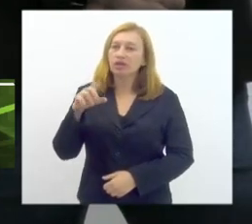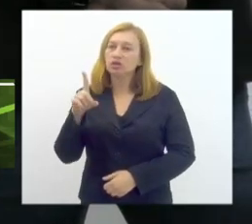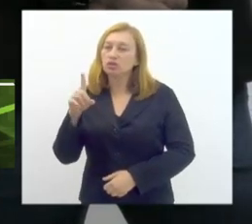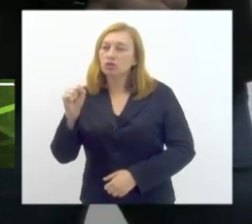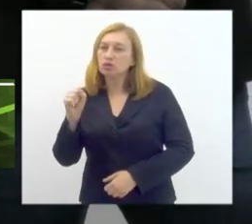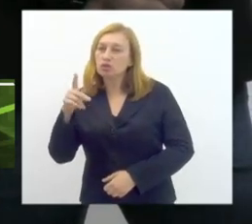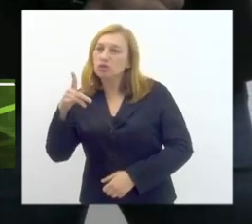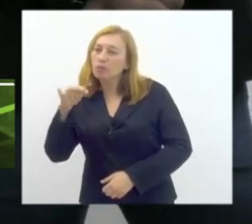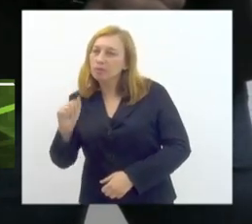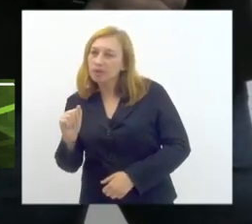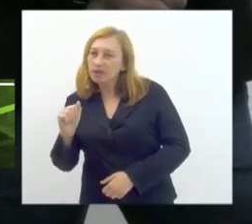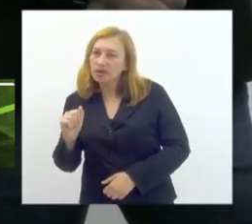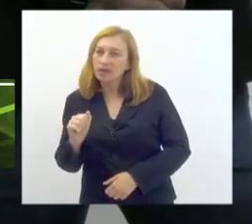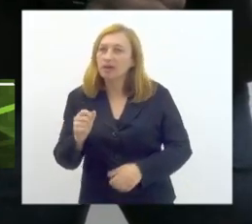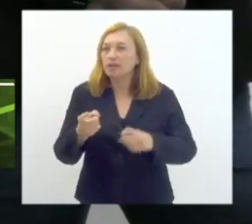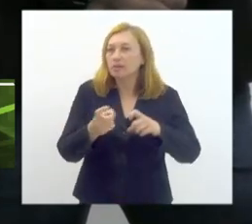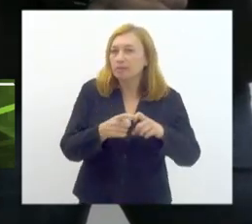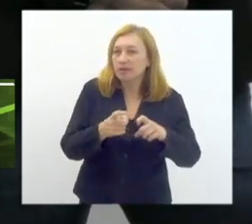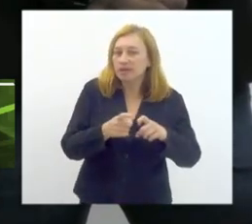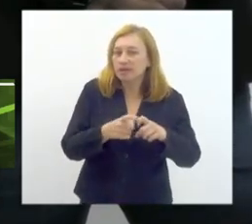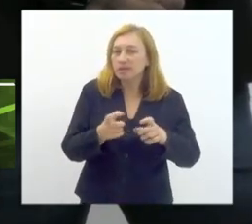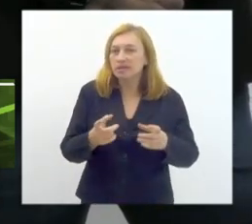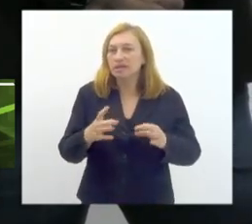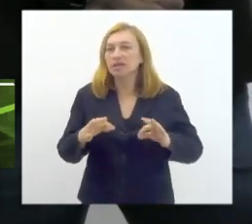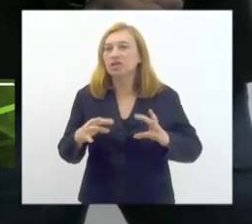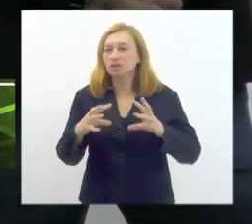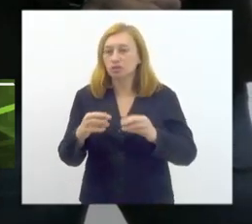colonoscopia, medicina hiperbárica,